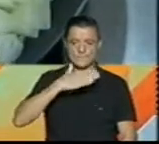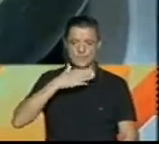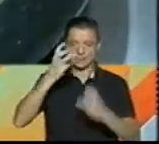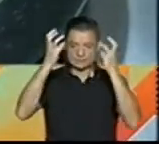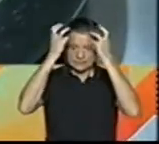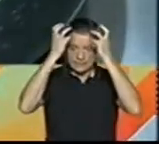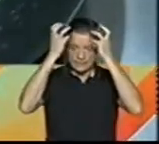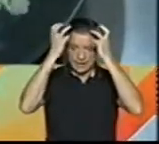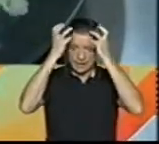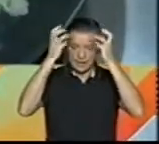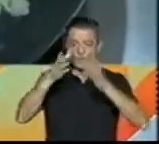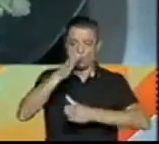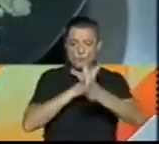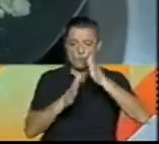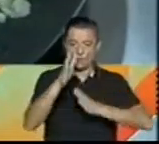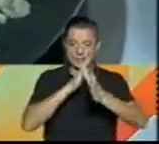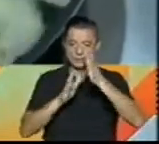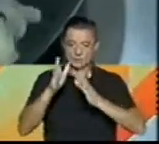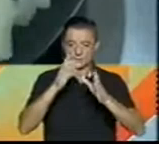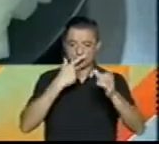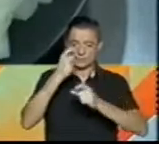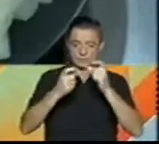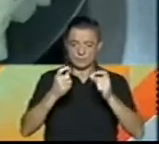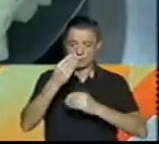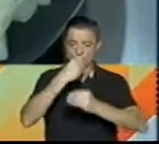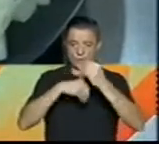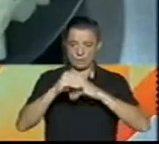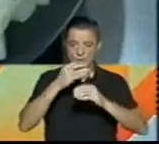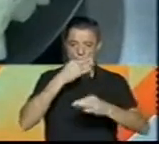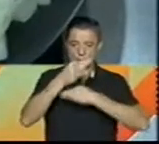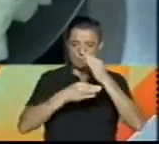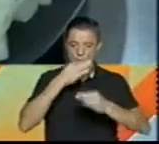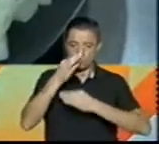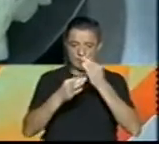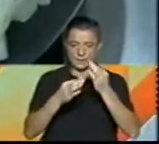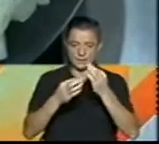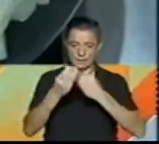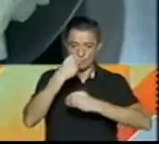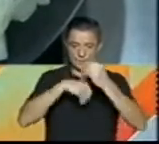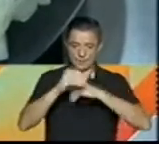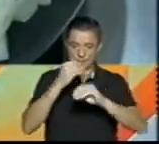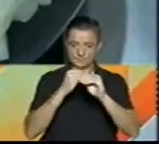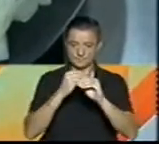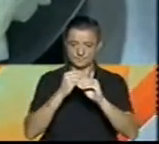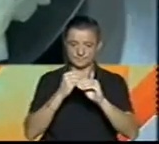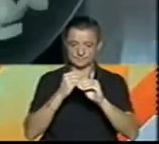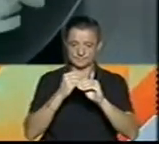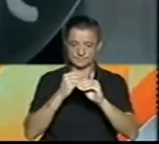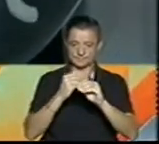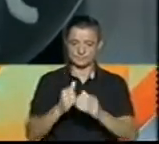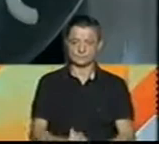ela começou-me a contar, porque as pessoas comigo geralmente começam a falar de comida. Claro. Porque será? É que será? Não sei